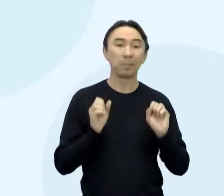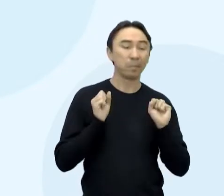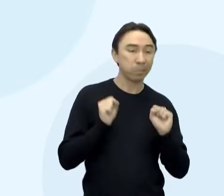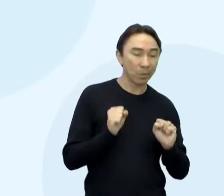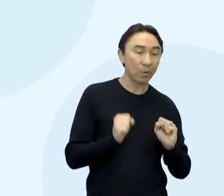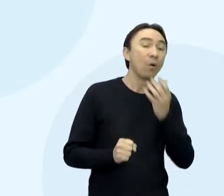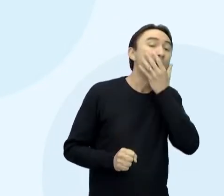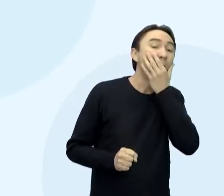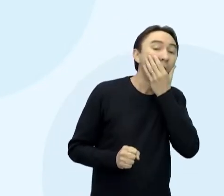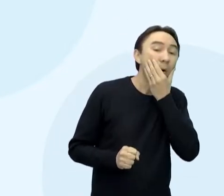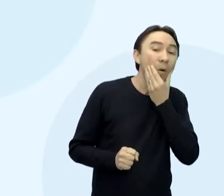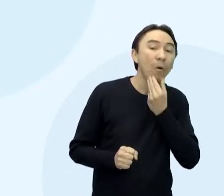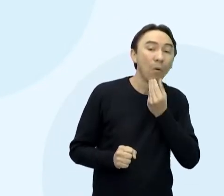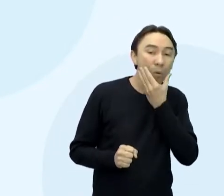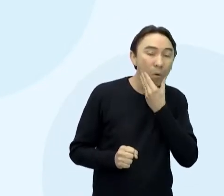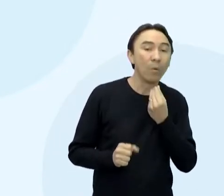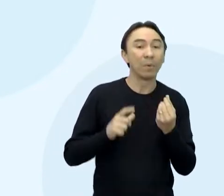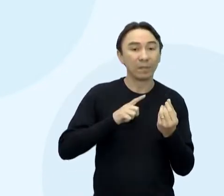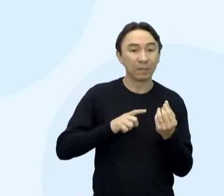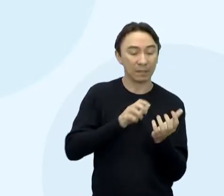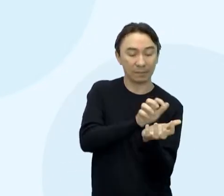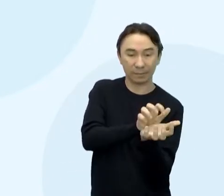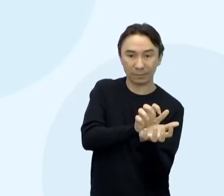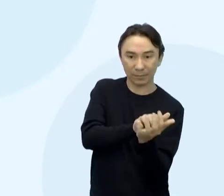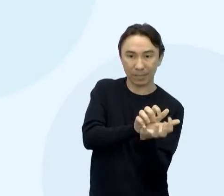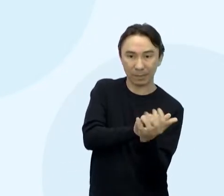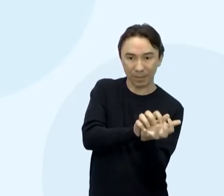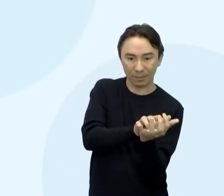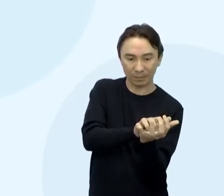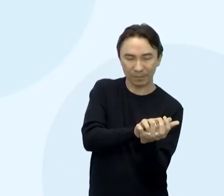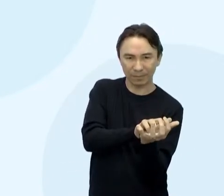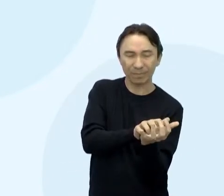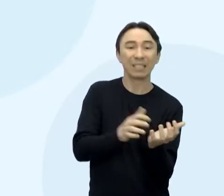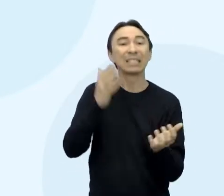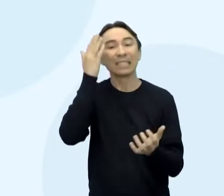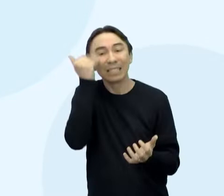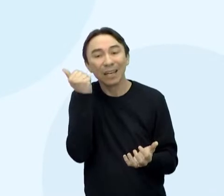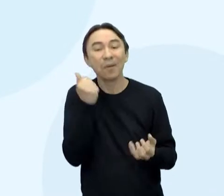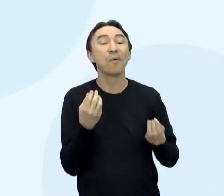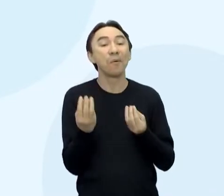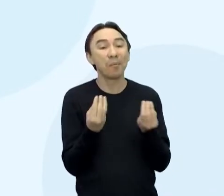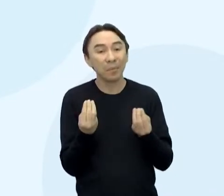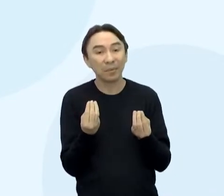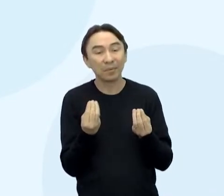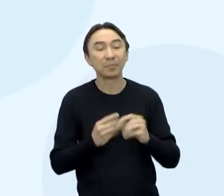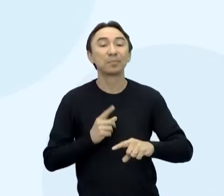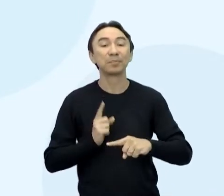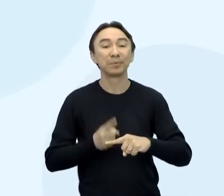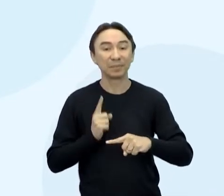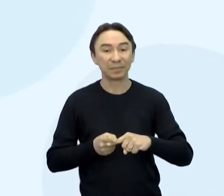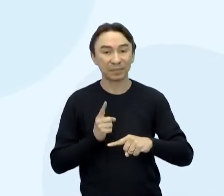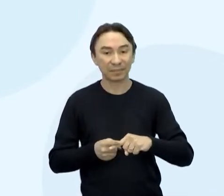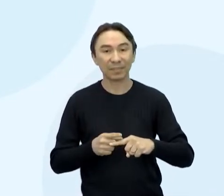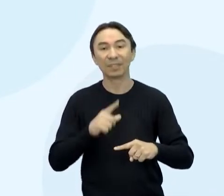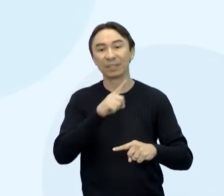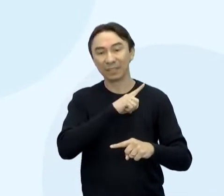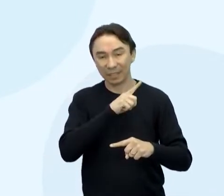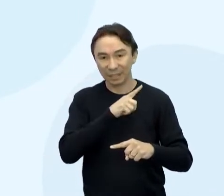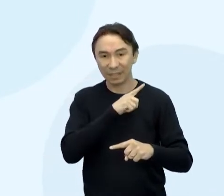que apresenta o prognatismo mandibular. Como que eu sei? Porque ele tem aqui, olha, os